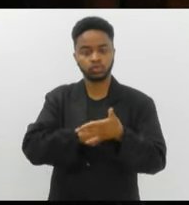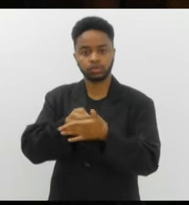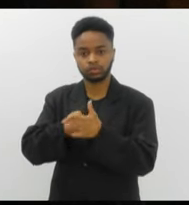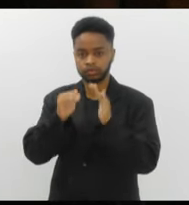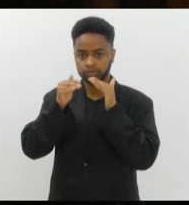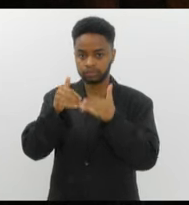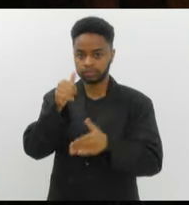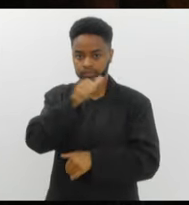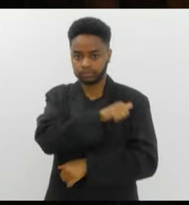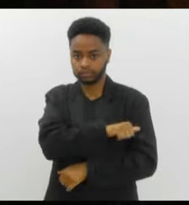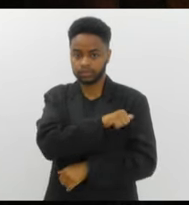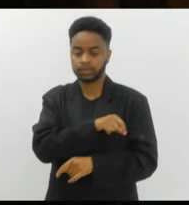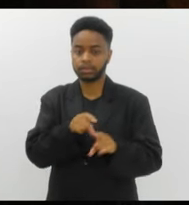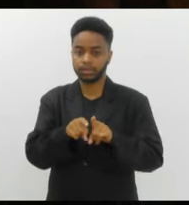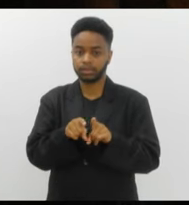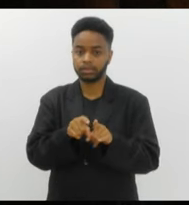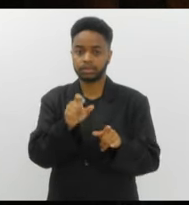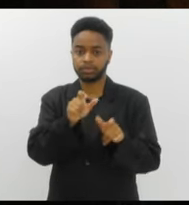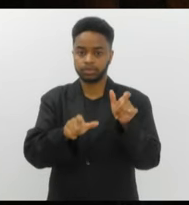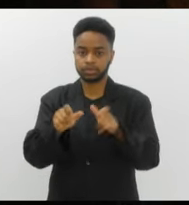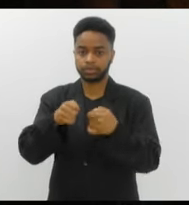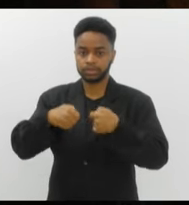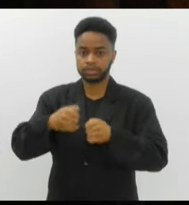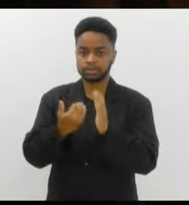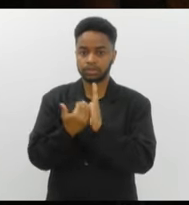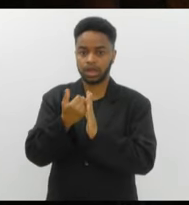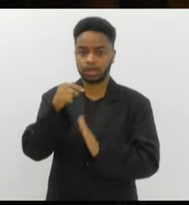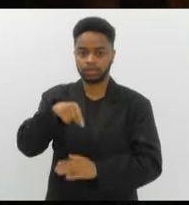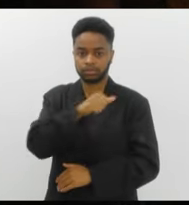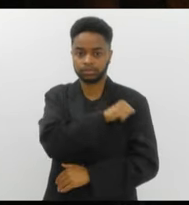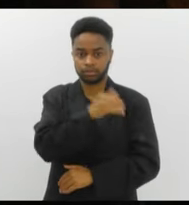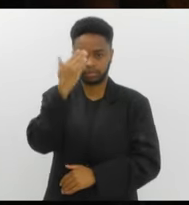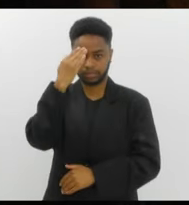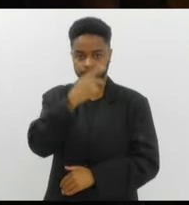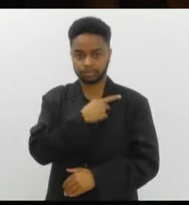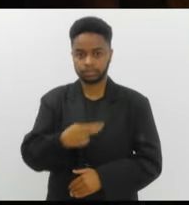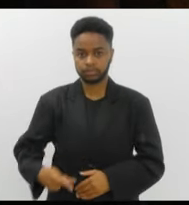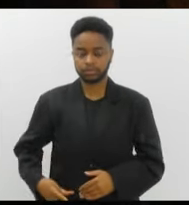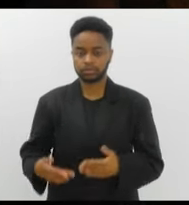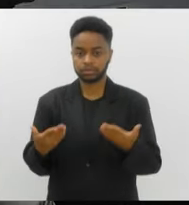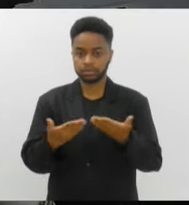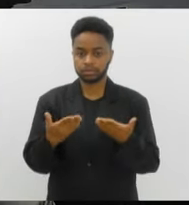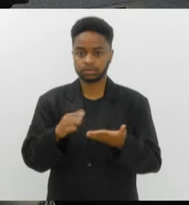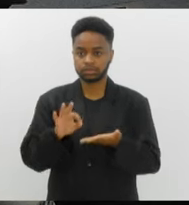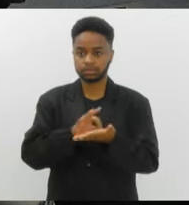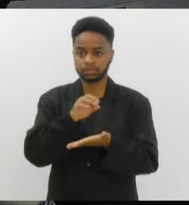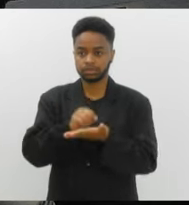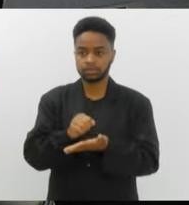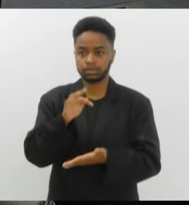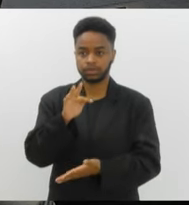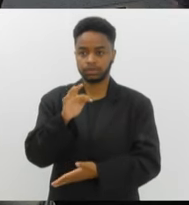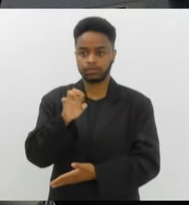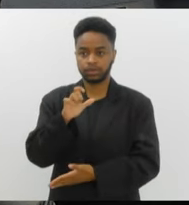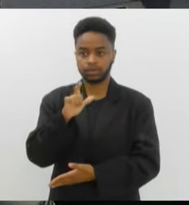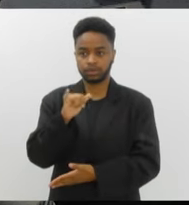muito especialmente para quem mais precisa na cidade do Rio de Janeiro. Obrigado, presidente. Obrigado, deputado. Próximo orador inscrito, deputado Felipe